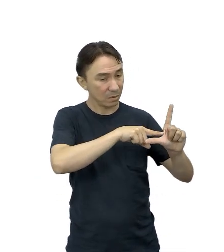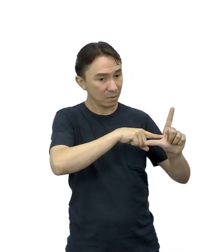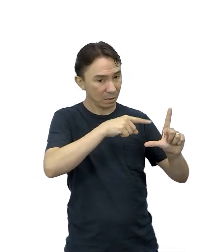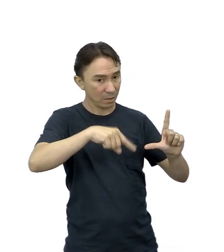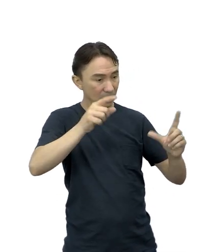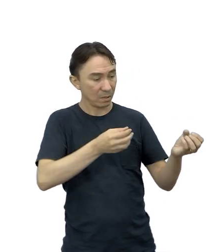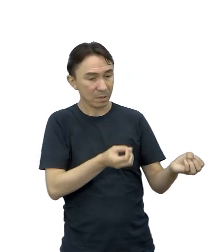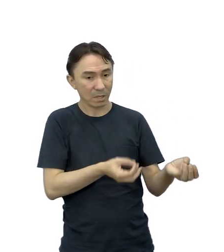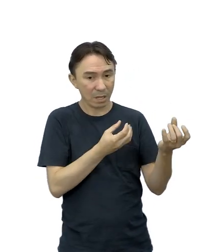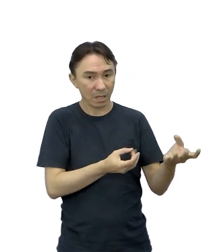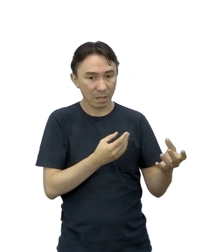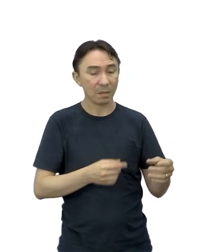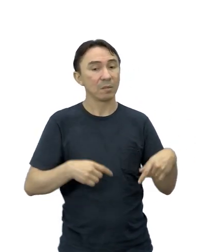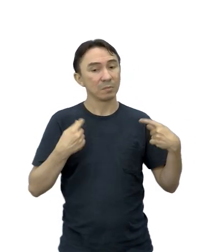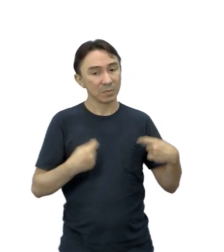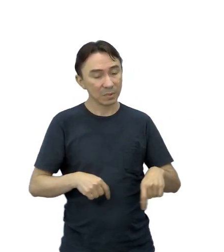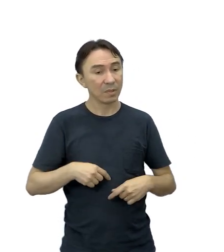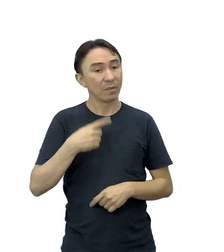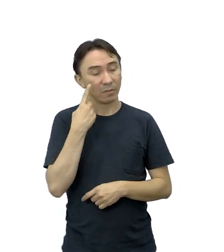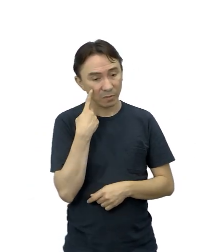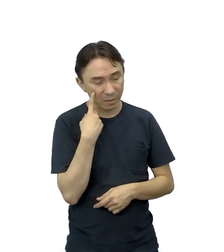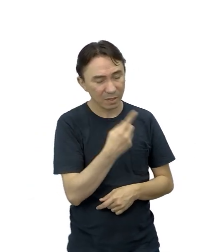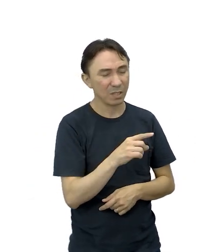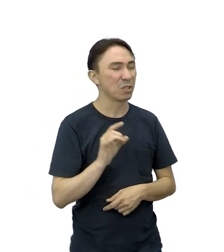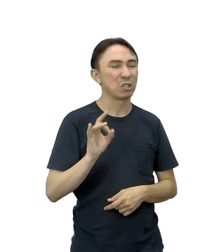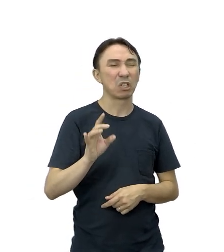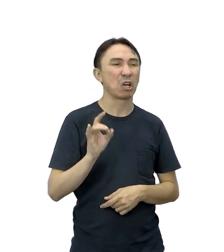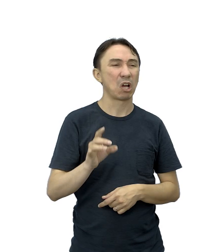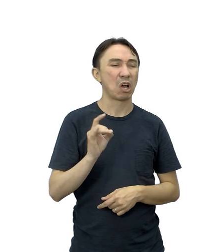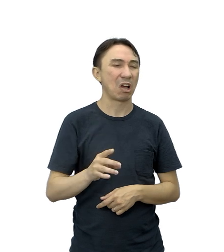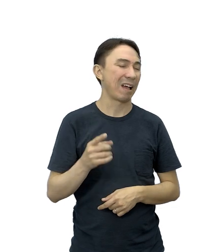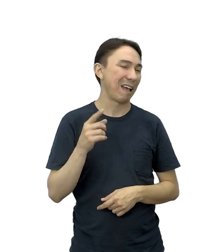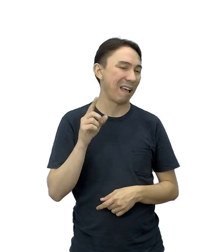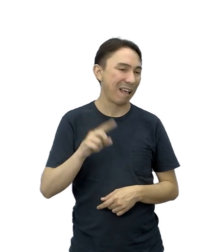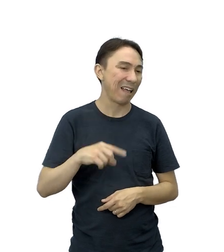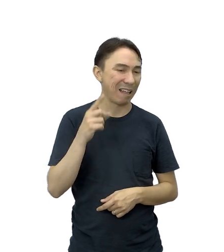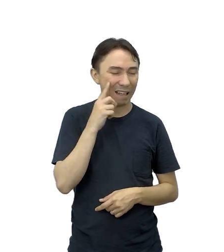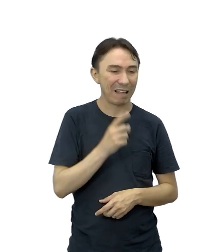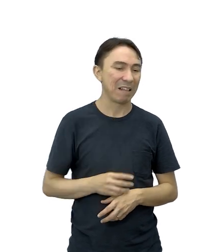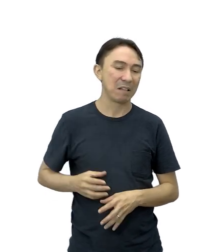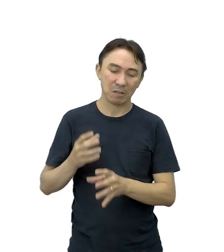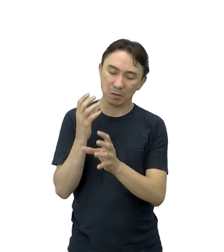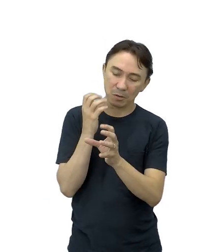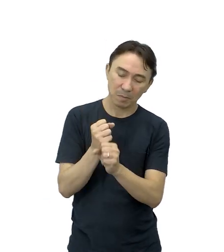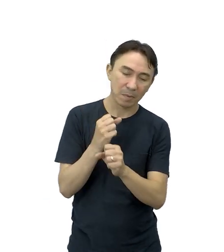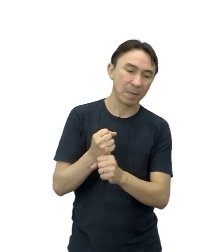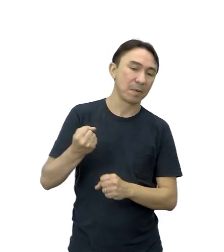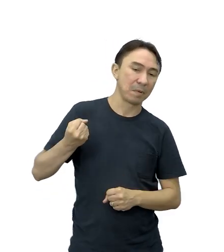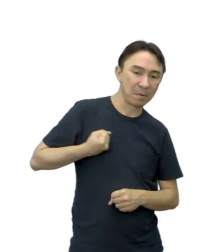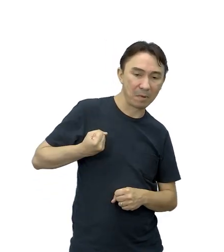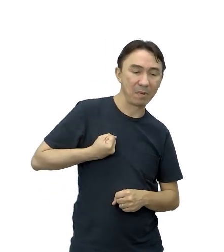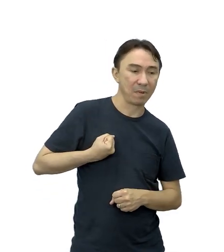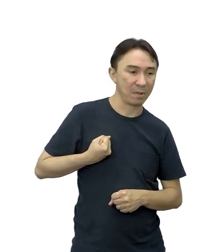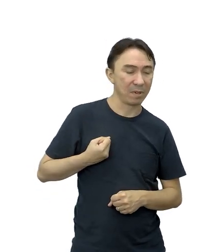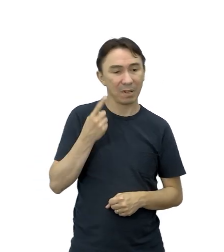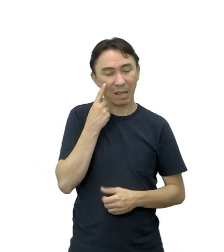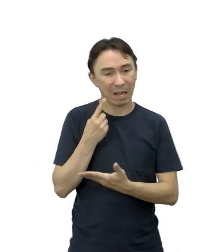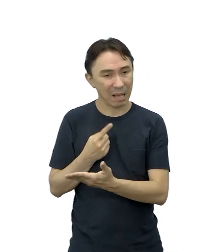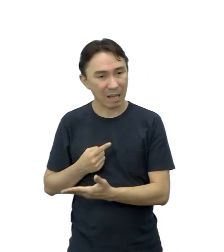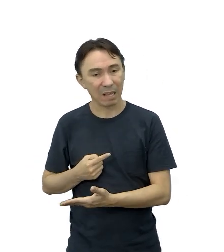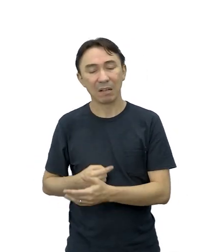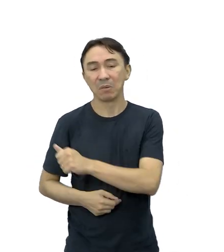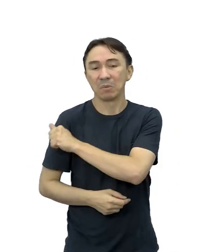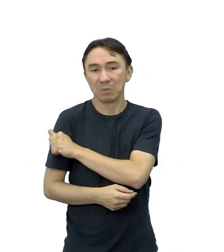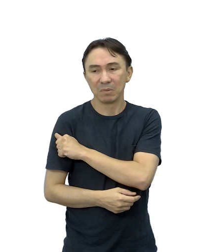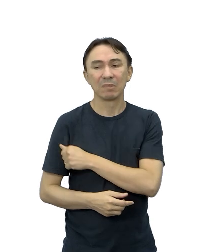com essa intenção daquela ideia de somativa, onde eu vou classificar e selecionar, esse aluno sabe, esse aluno não